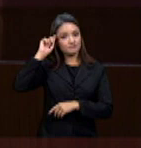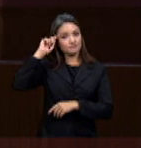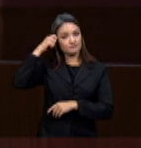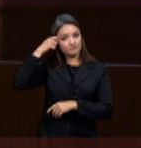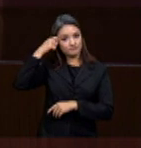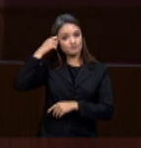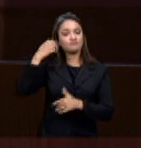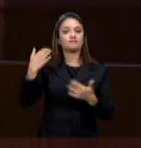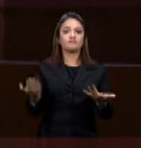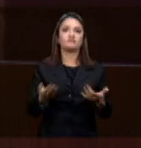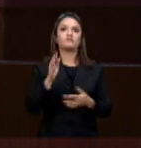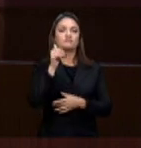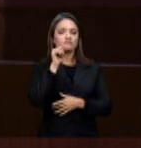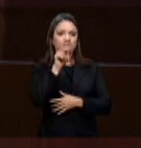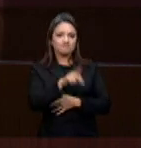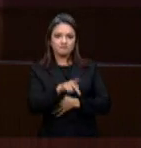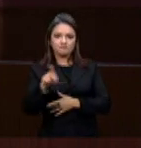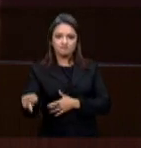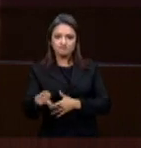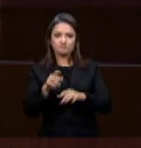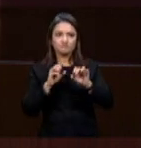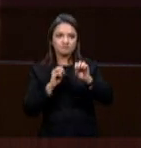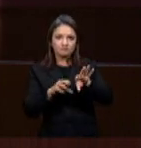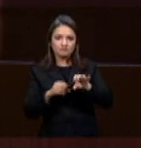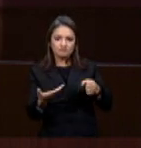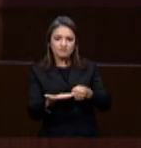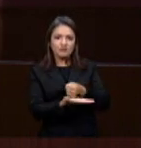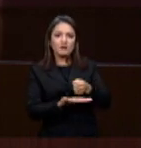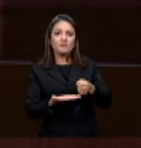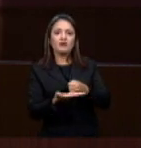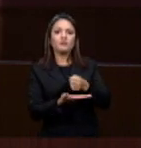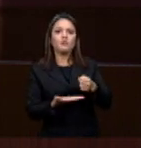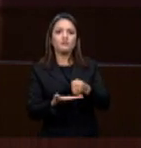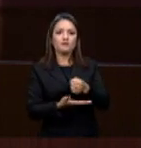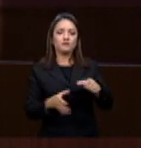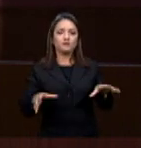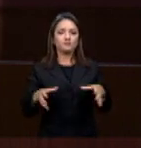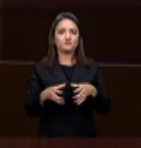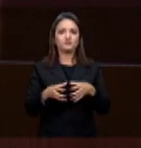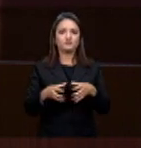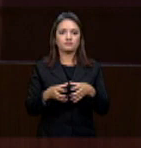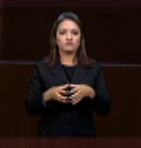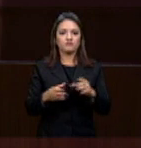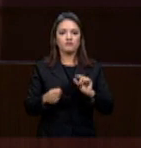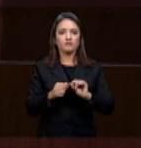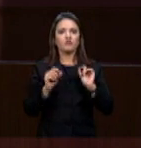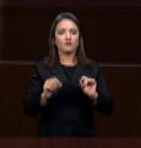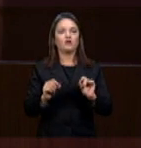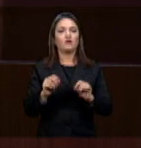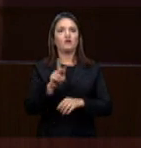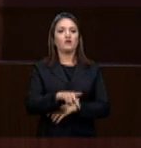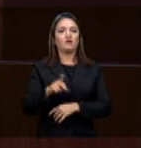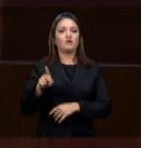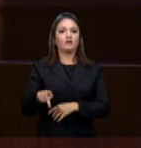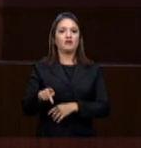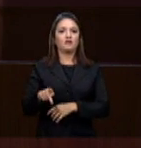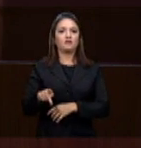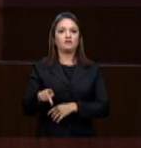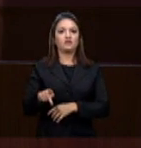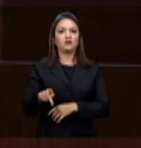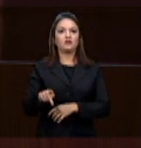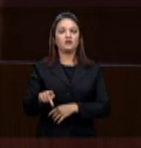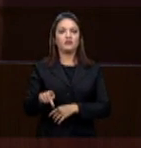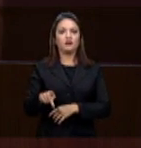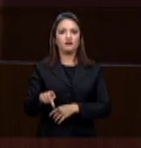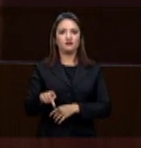professoras das professoras de ensino fundamental é uma categoria é formada a e eu falo os professores mas os professores